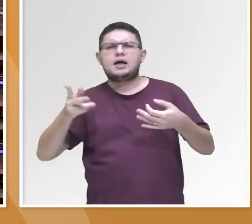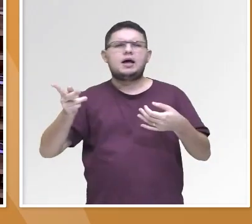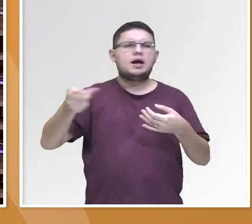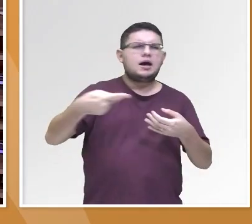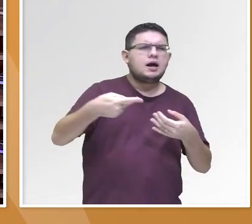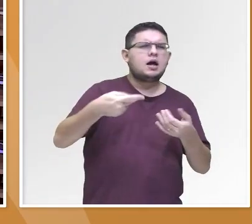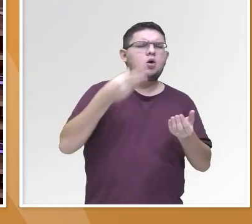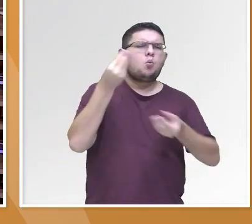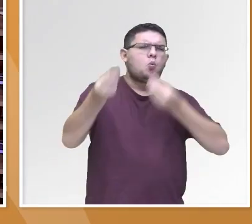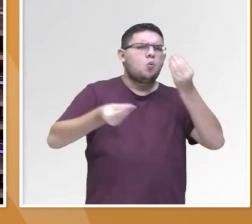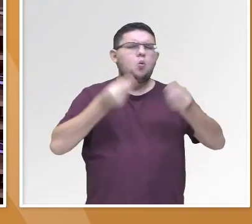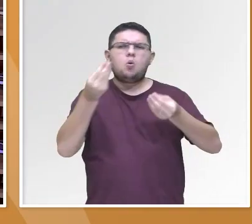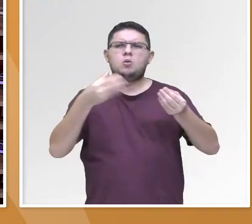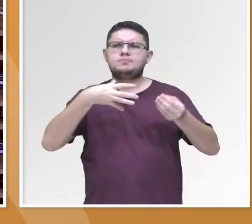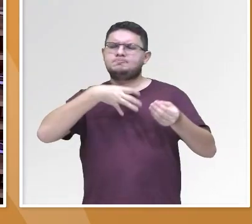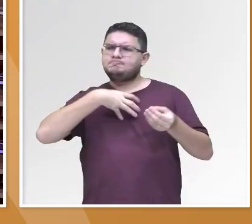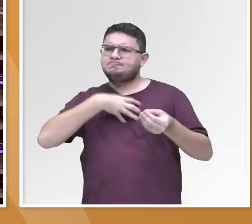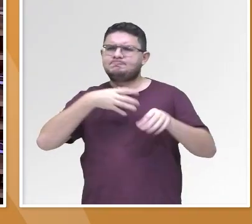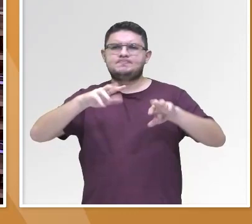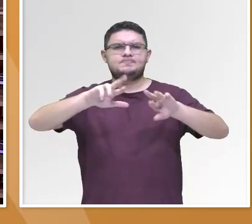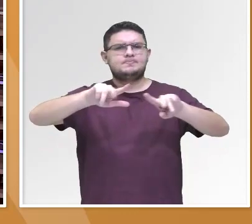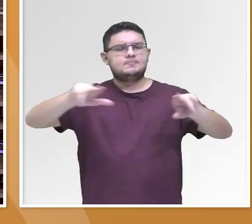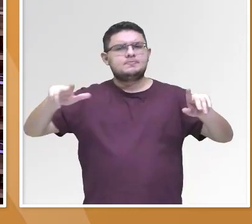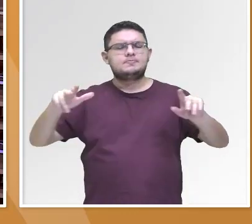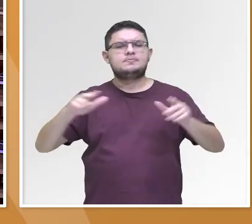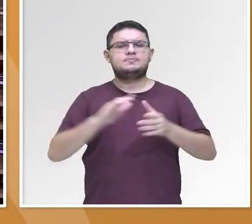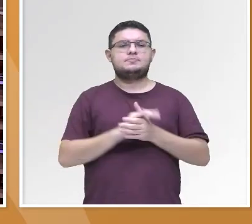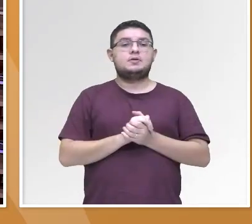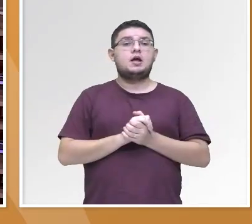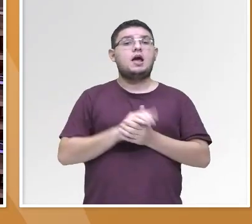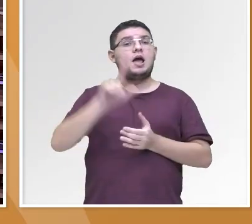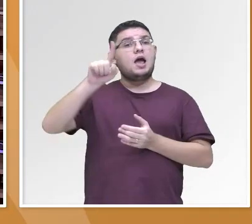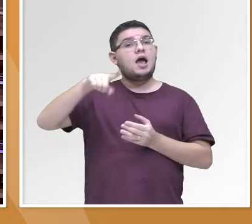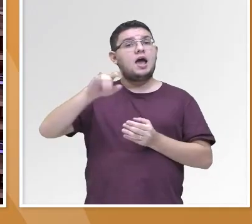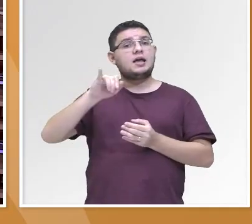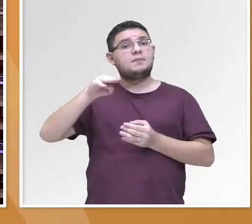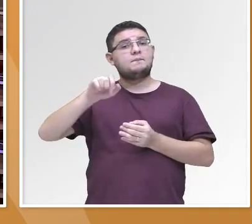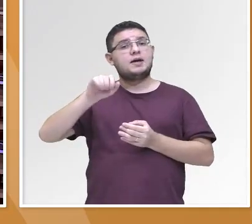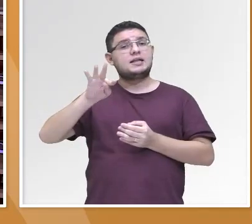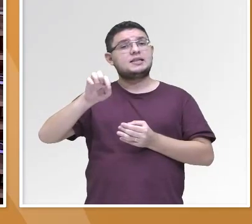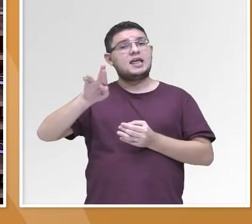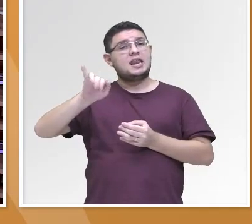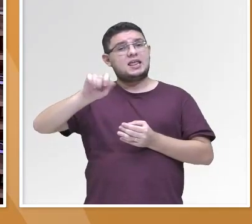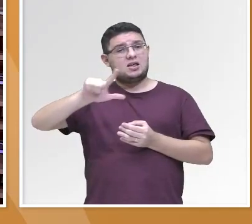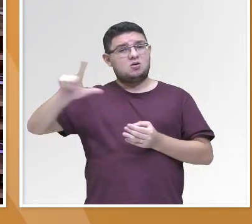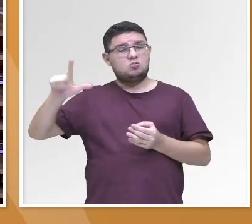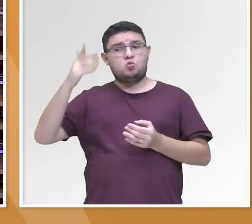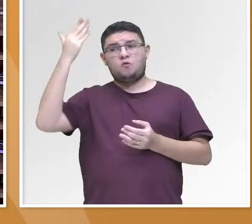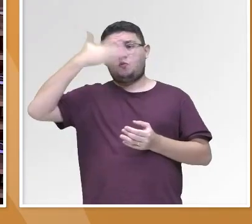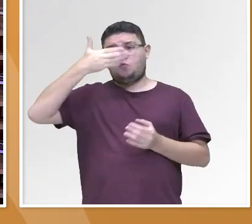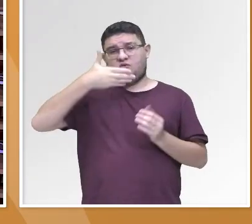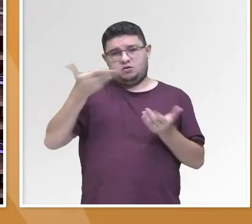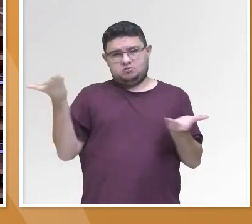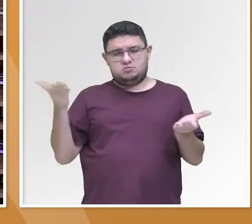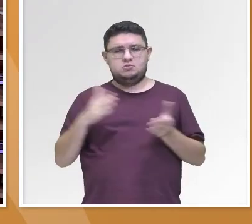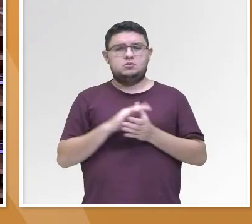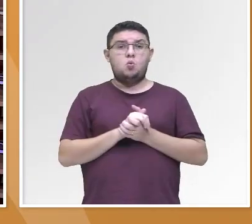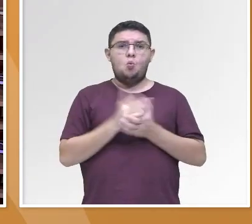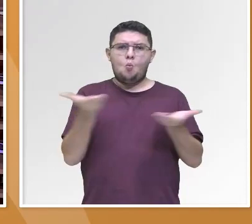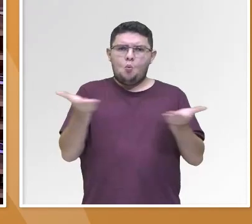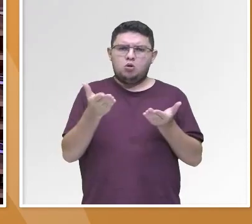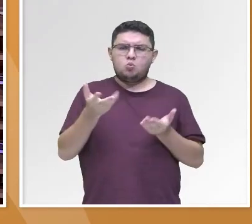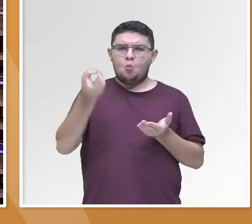deve ser feito em determinada situação social. Então, isso é cultura imaterial. Então, quando nós falamos hoje em